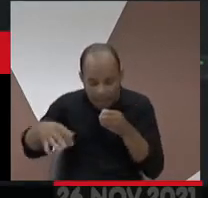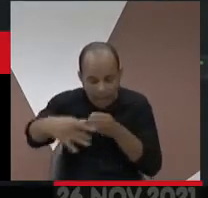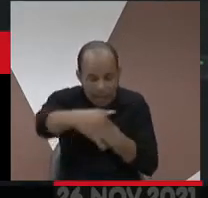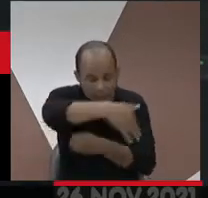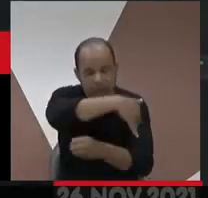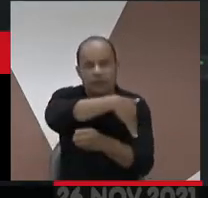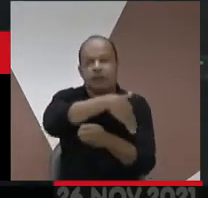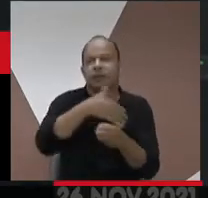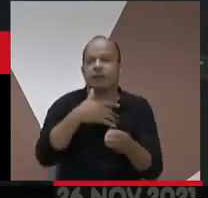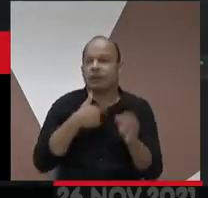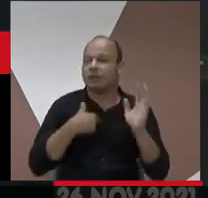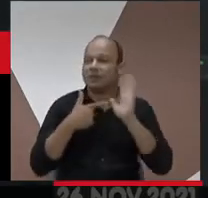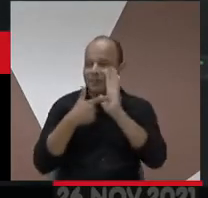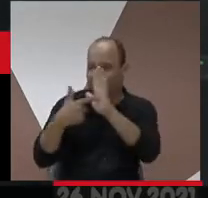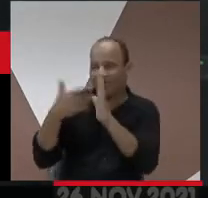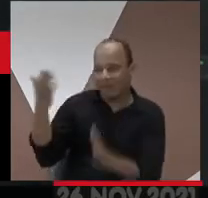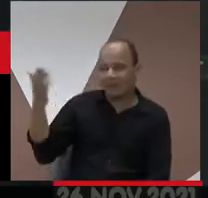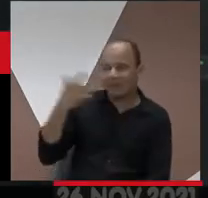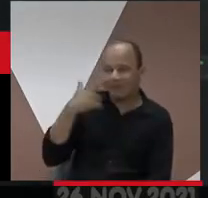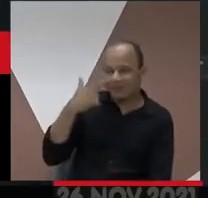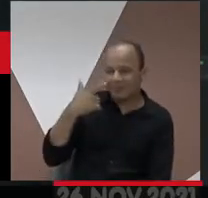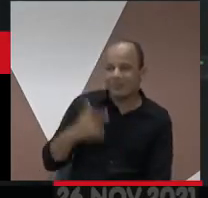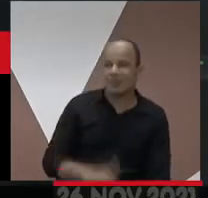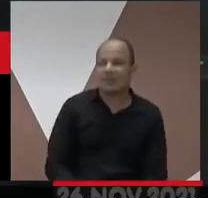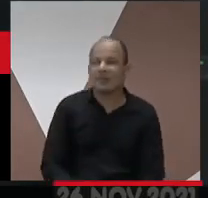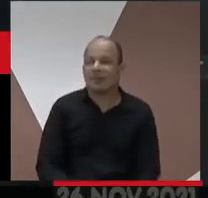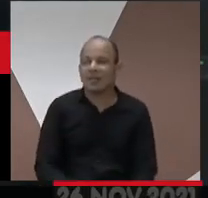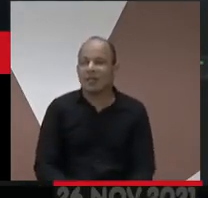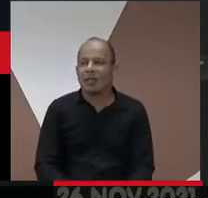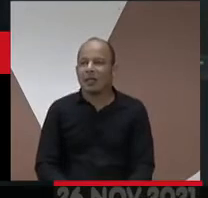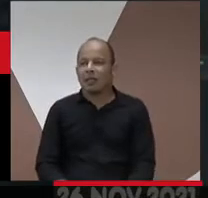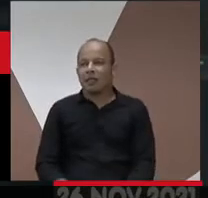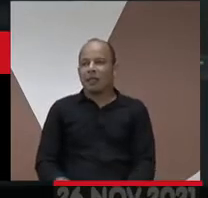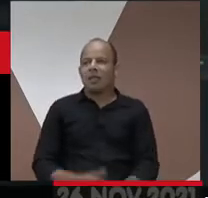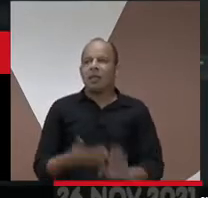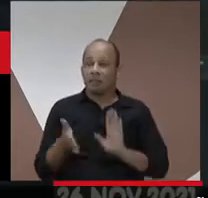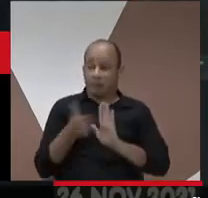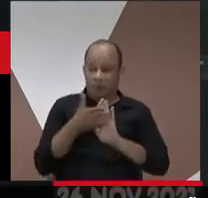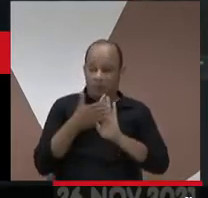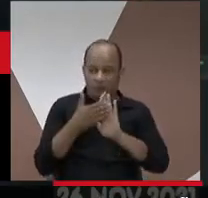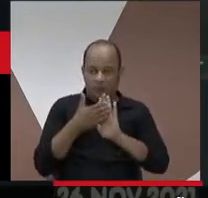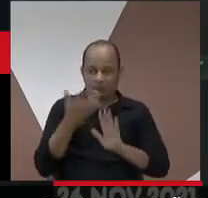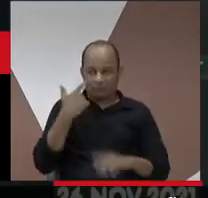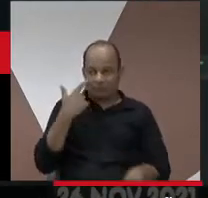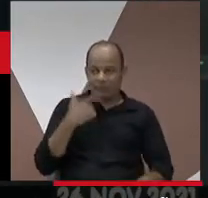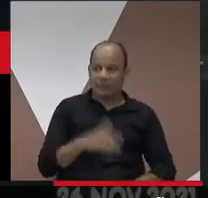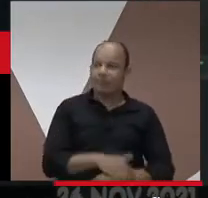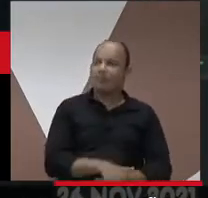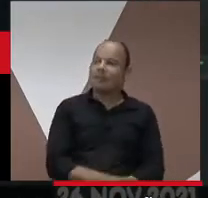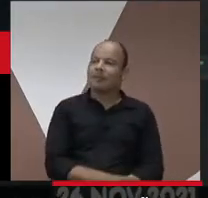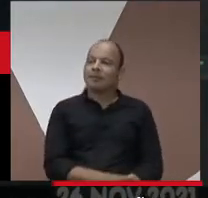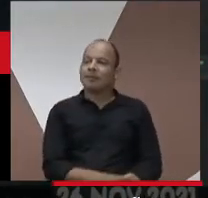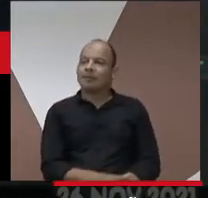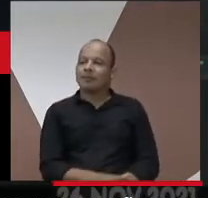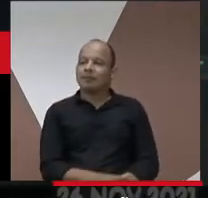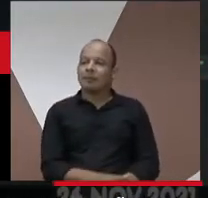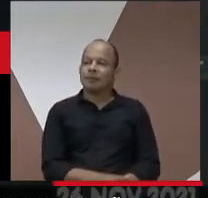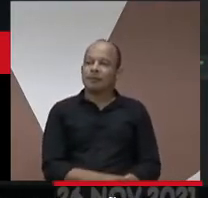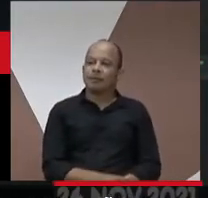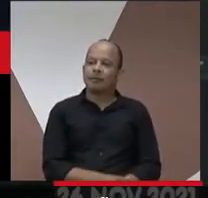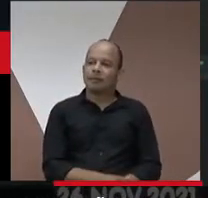os traçados que foram propostos. São contra também vários tipos de